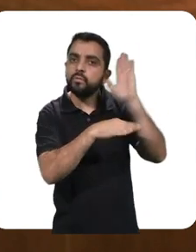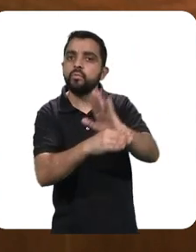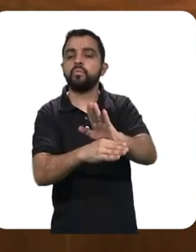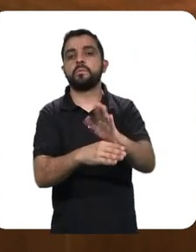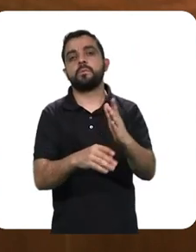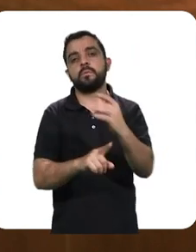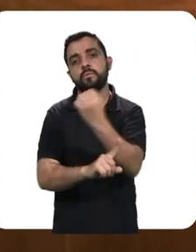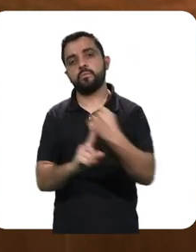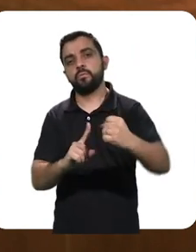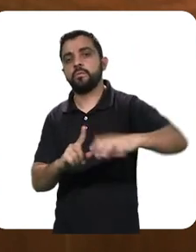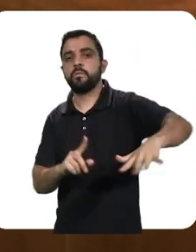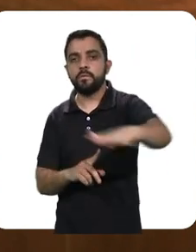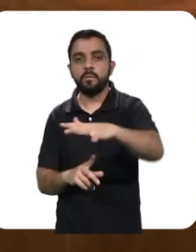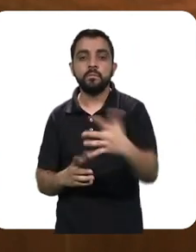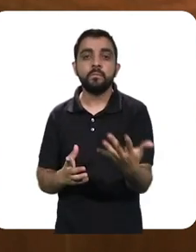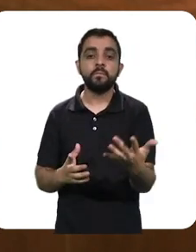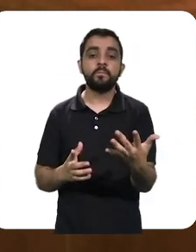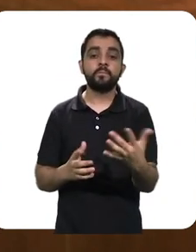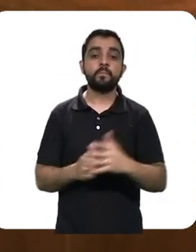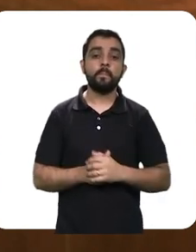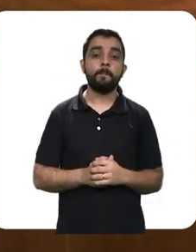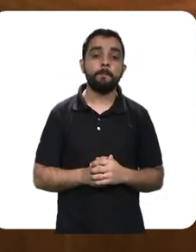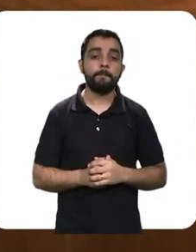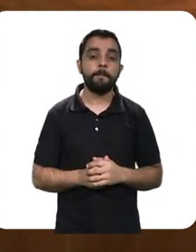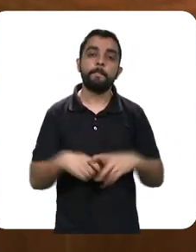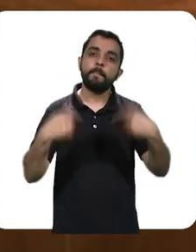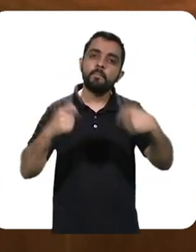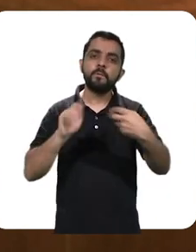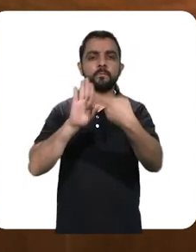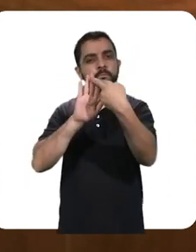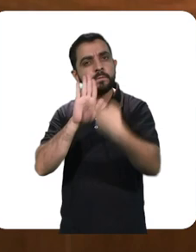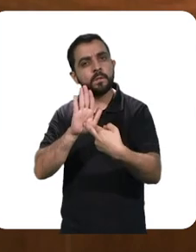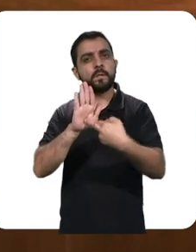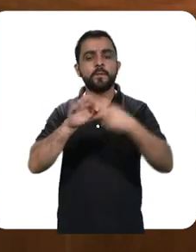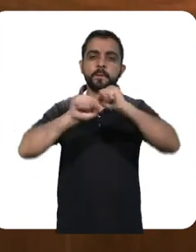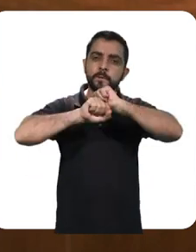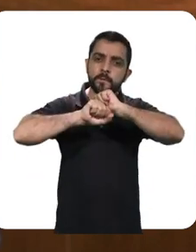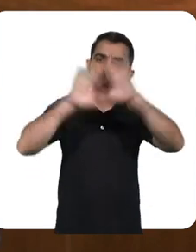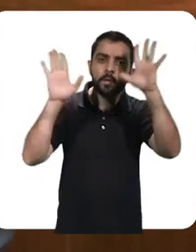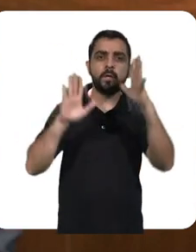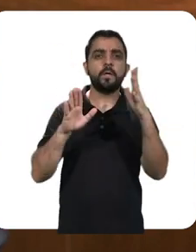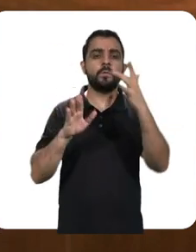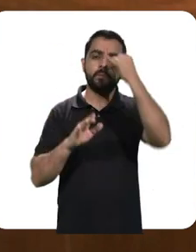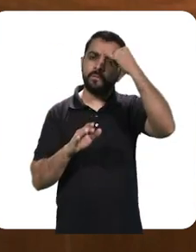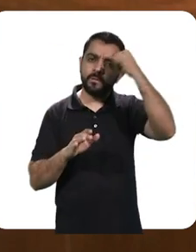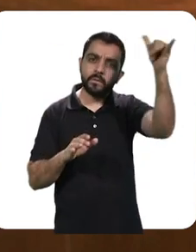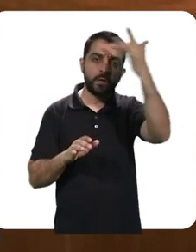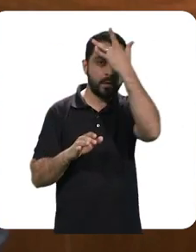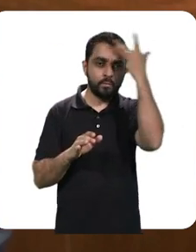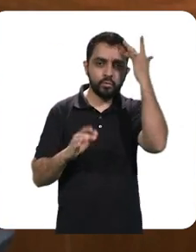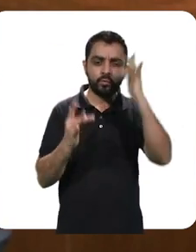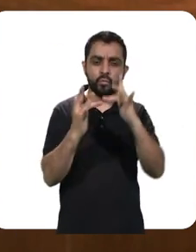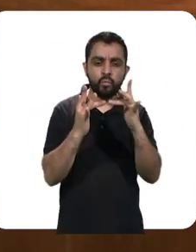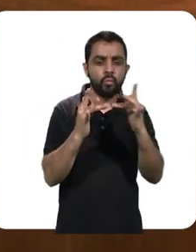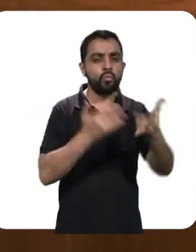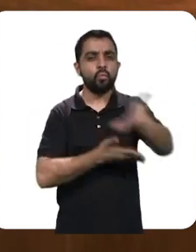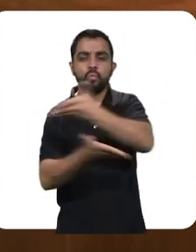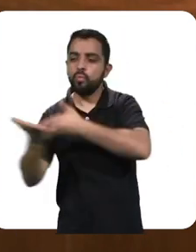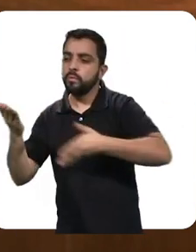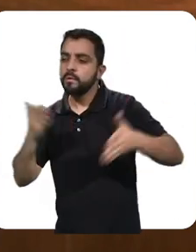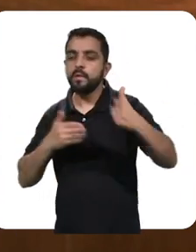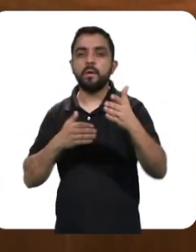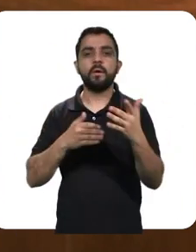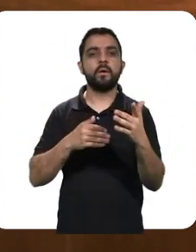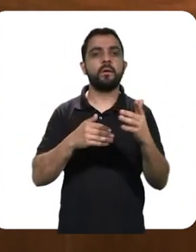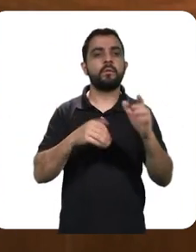momento da gente ter, talvez, regulamentações mais severas sobre a circulação de pessoas, sobre o funcionamento